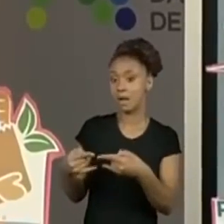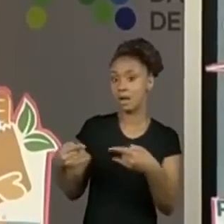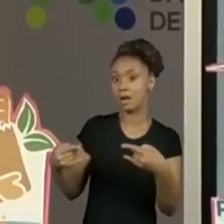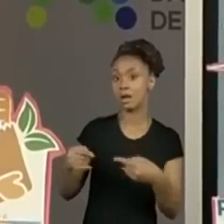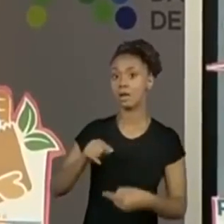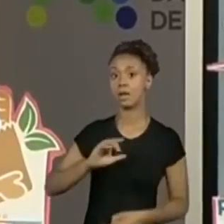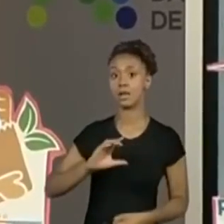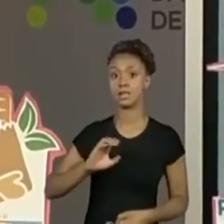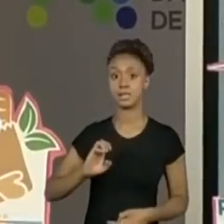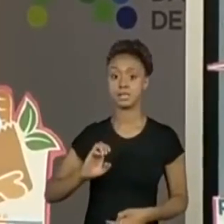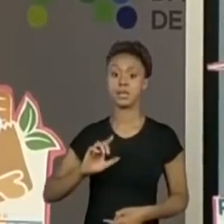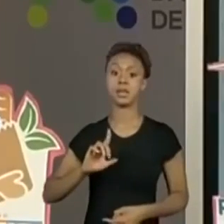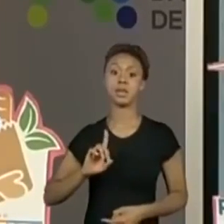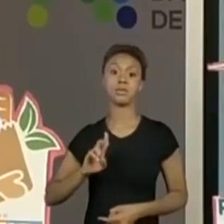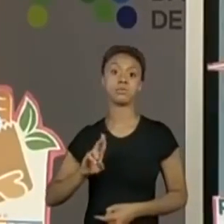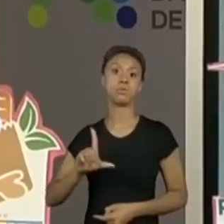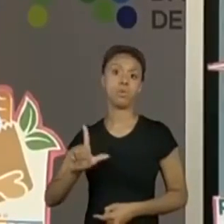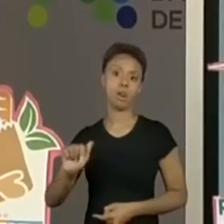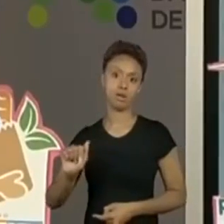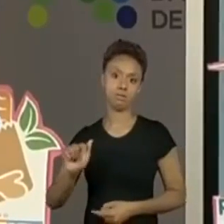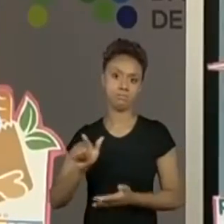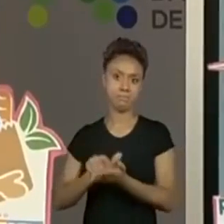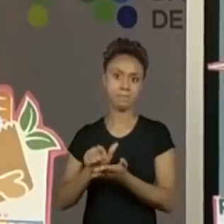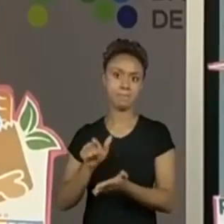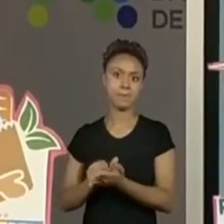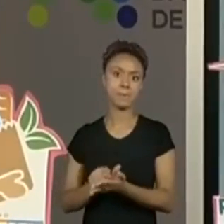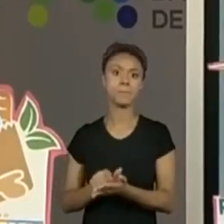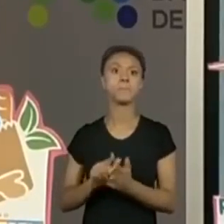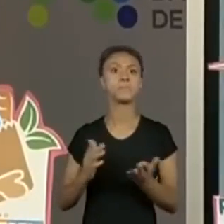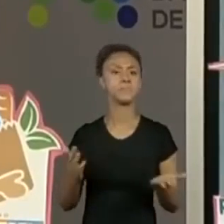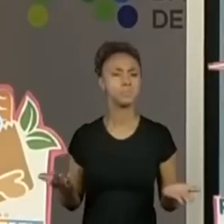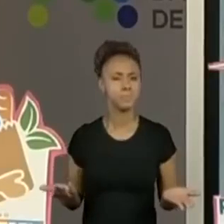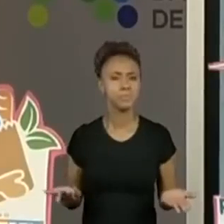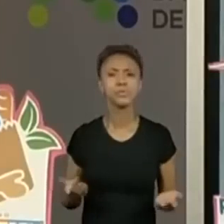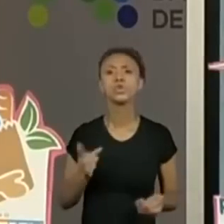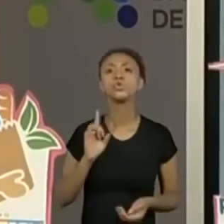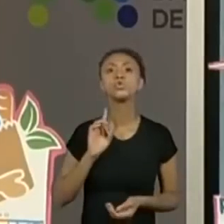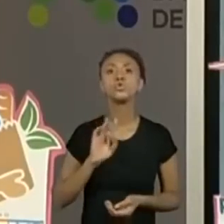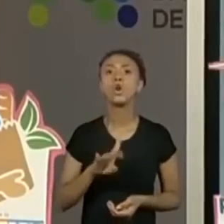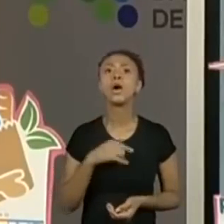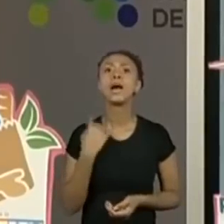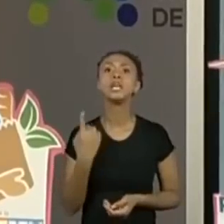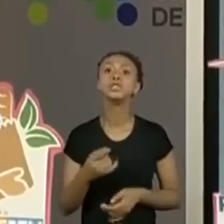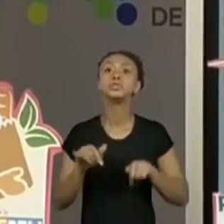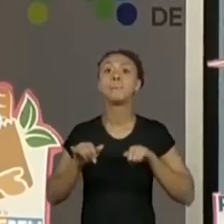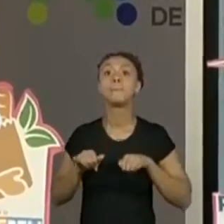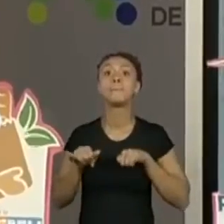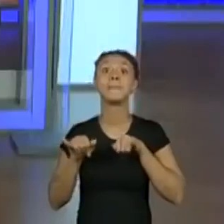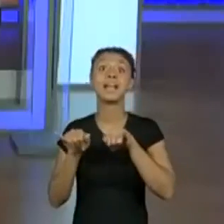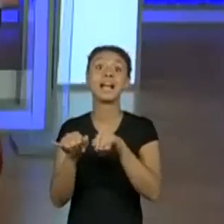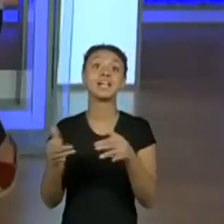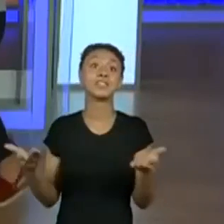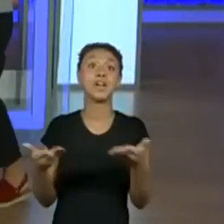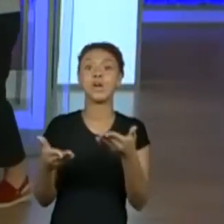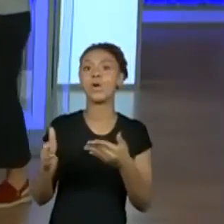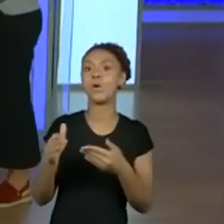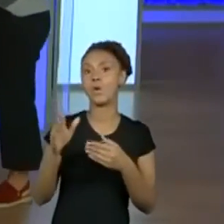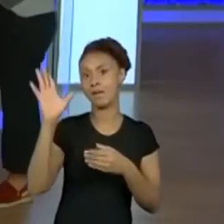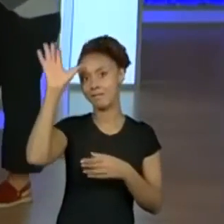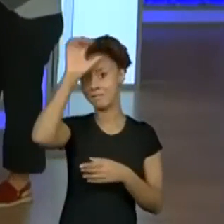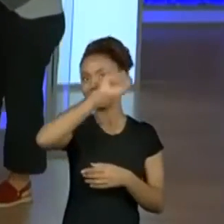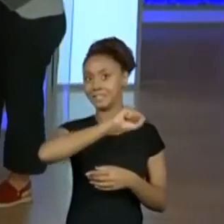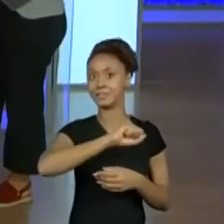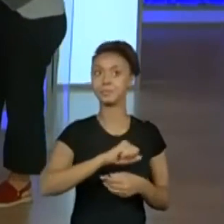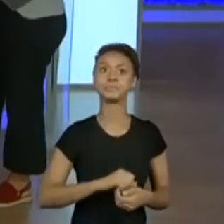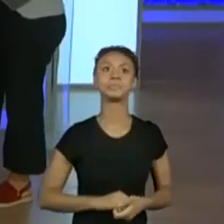trabalhar mais rapidamente aqui essa parte para que a gente possa ir logo até os mercados que nós já vamos apresentar para vocês, tá bom? Vamos